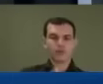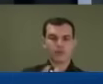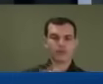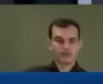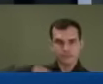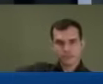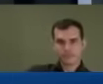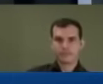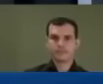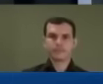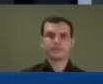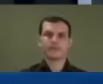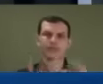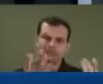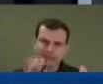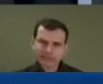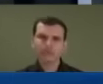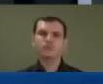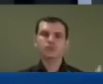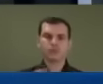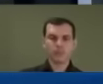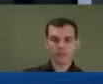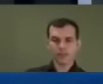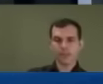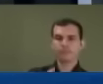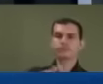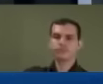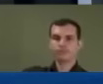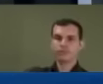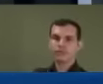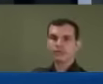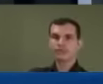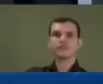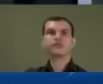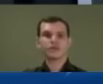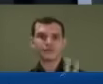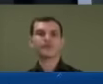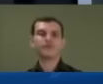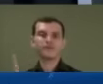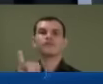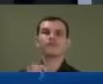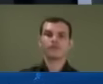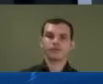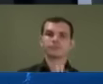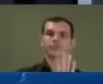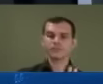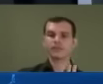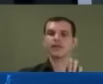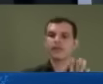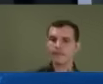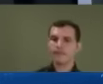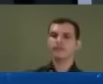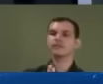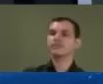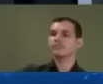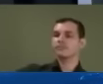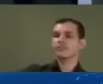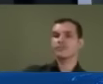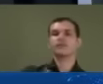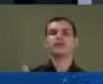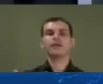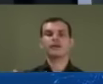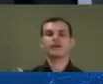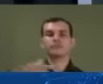faço questão de detalhar o conjunto dessas obras e o que ela representará e o que mobilizará Paromapá, de Oiapoque